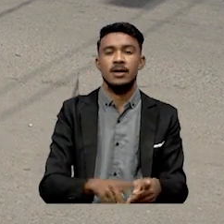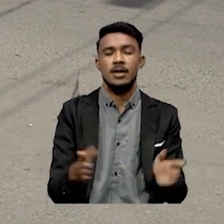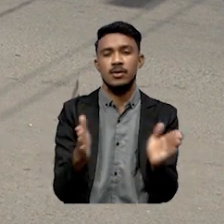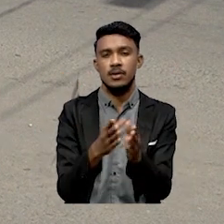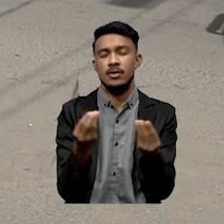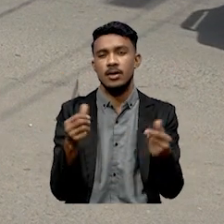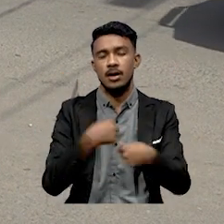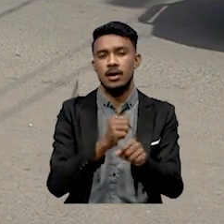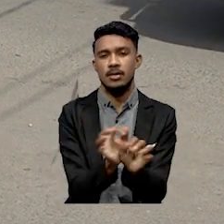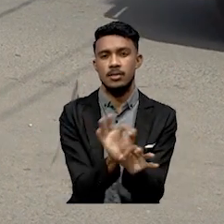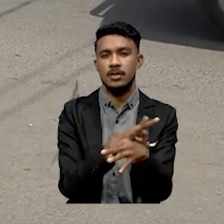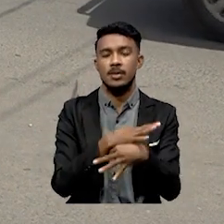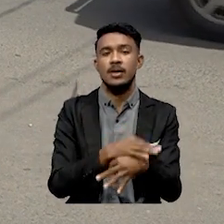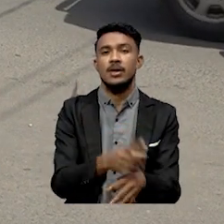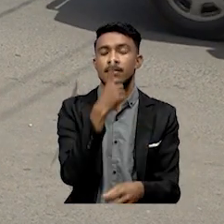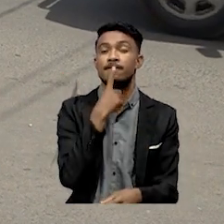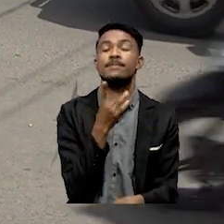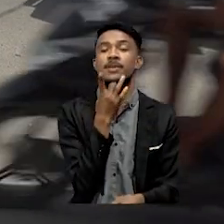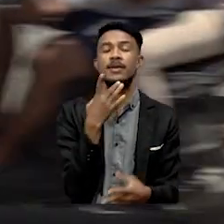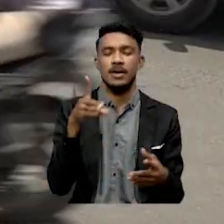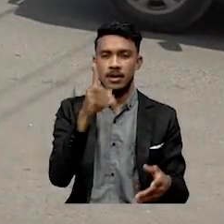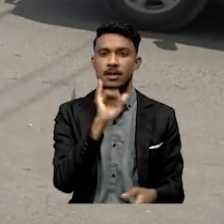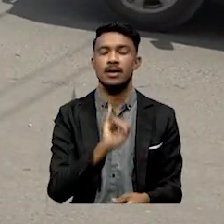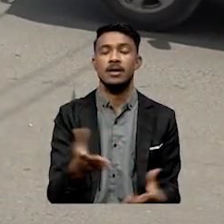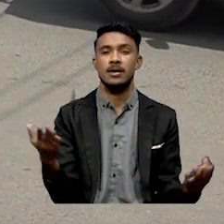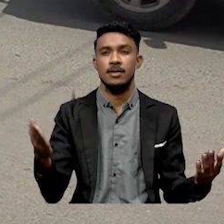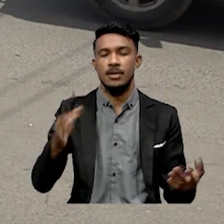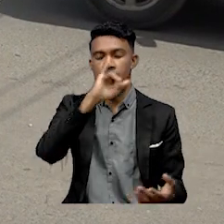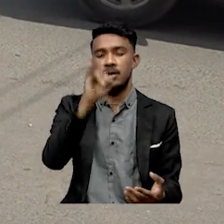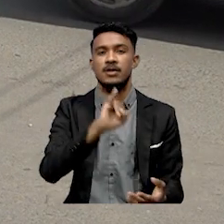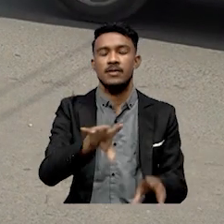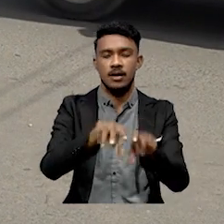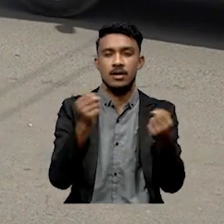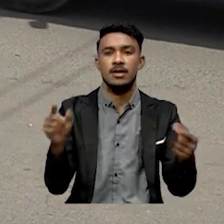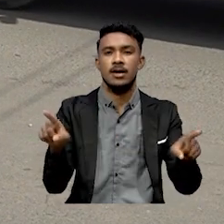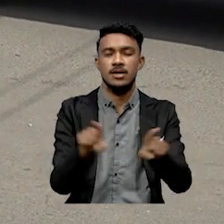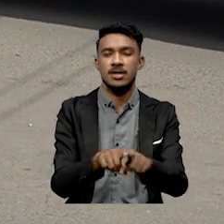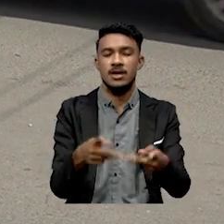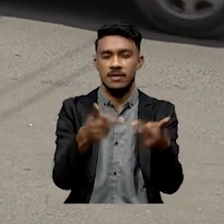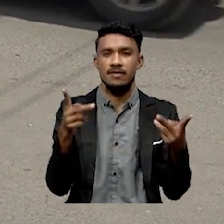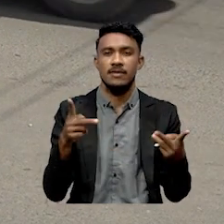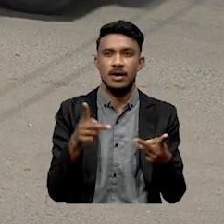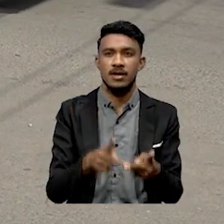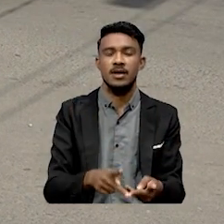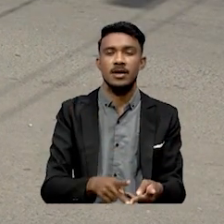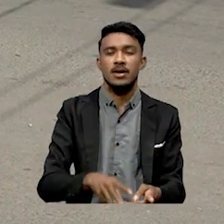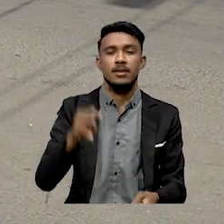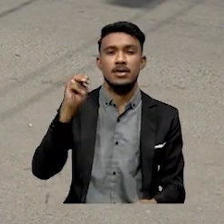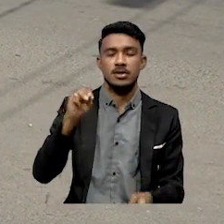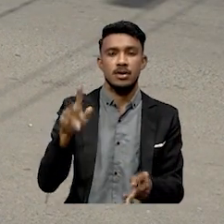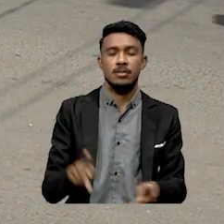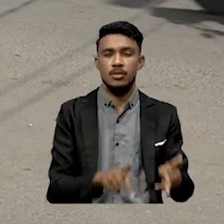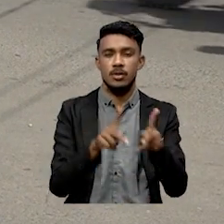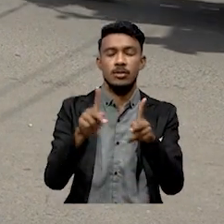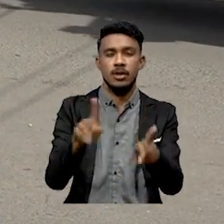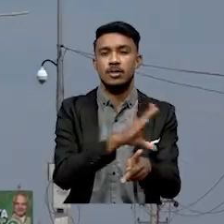hala manutenção ba semáforo balon e adili laran nebe identifica avaria ona hanesan e a área cruzamento Ministério Público. No